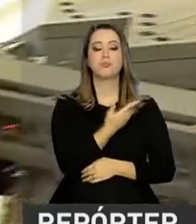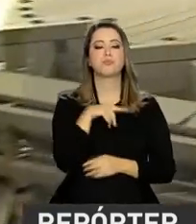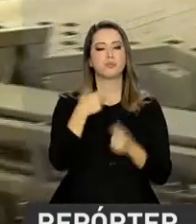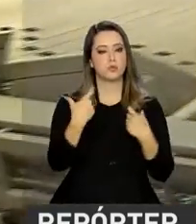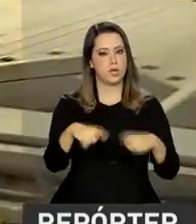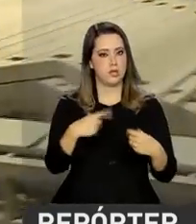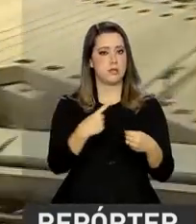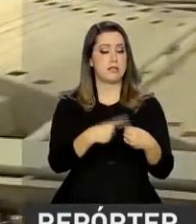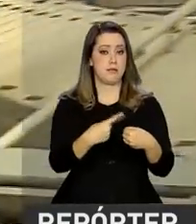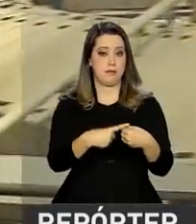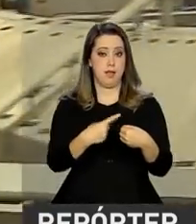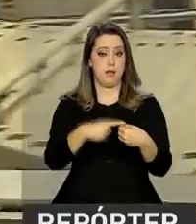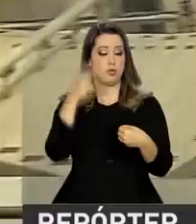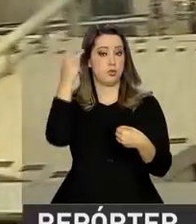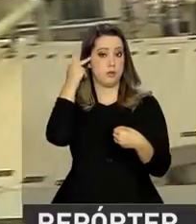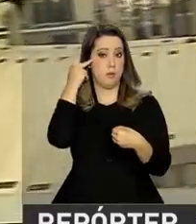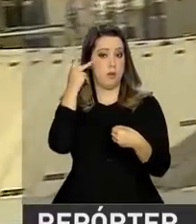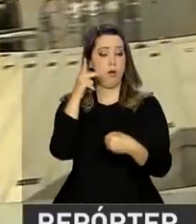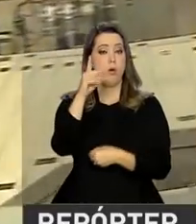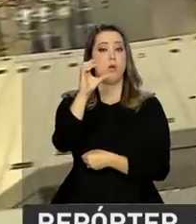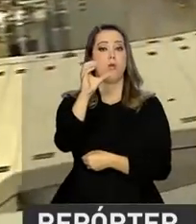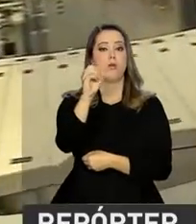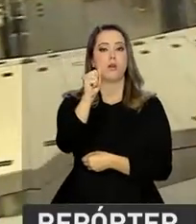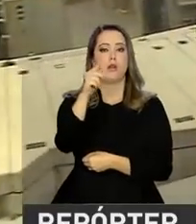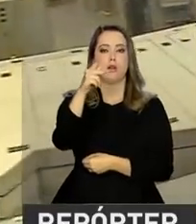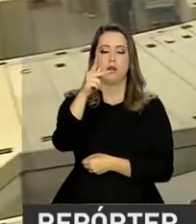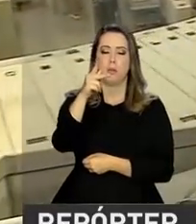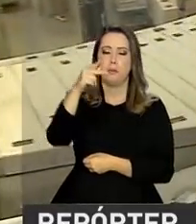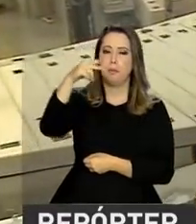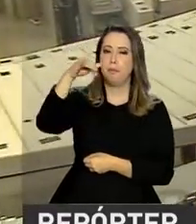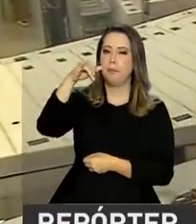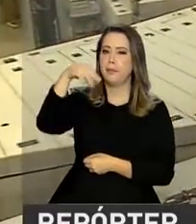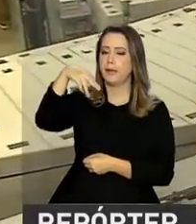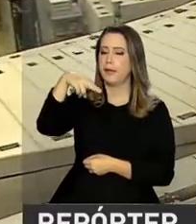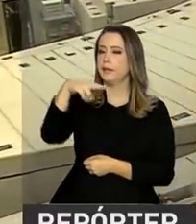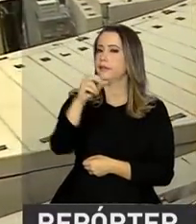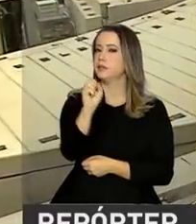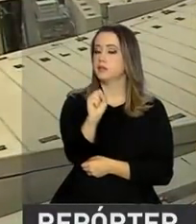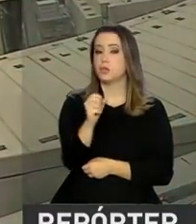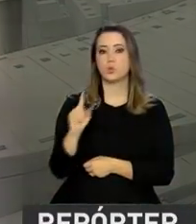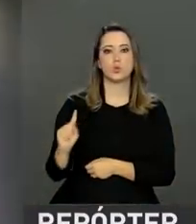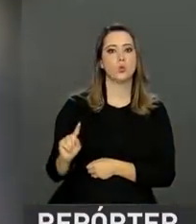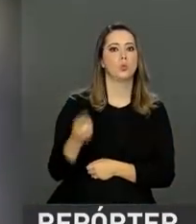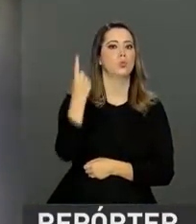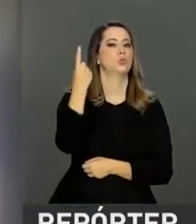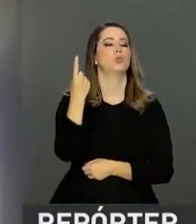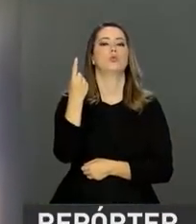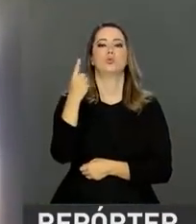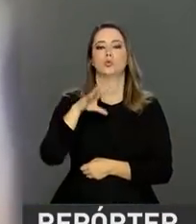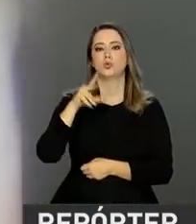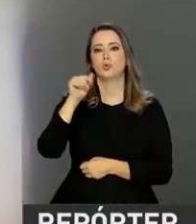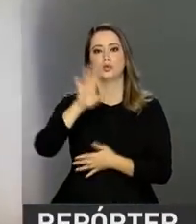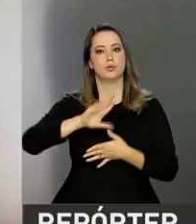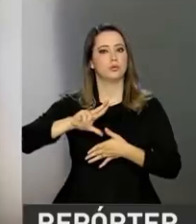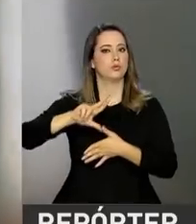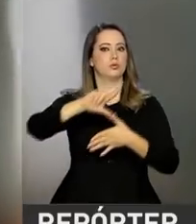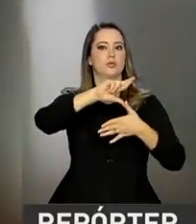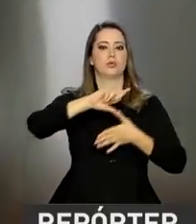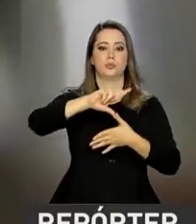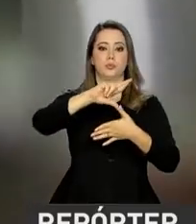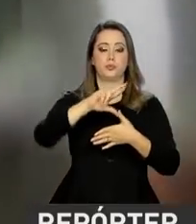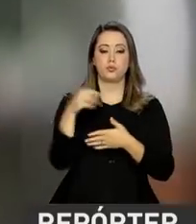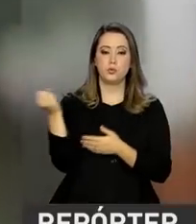em Campinas, no interior de São Paulo. O único do tipo em toda a América Latina. O alto brilho produzido pela